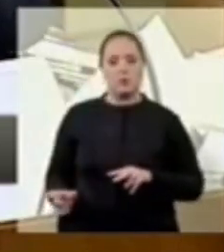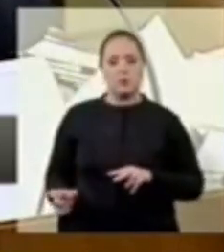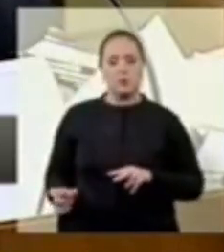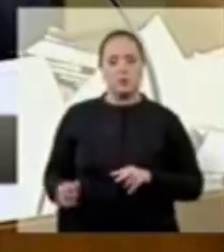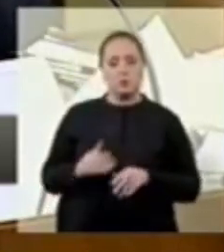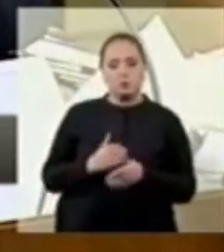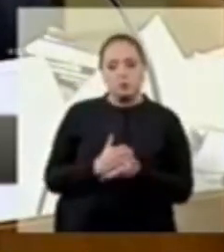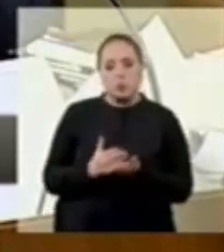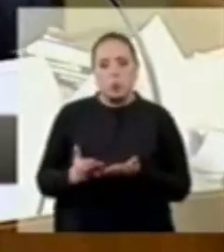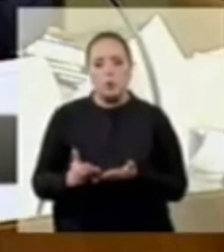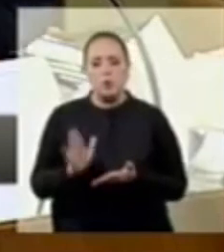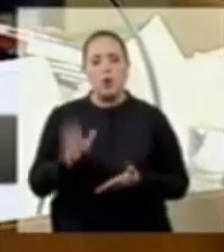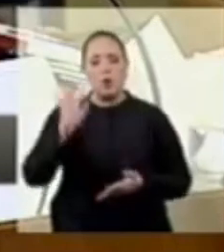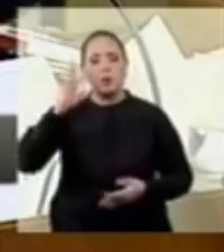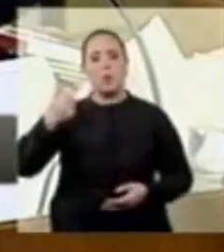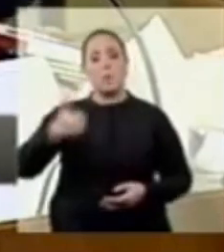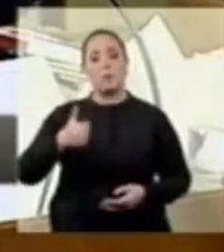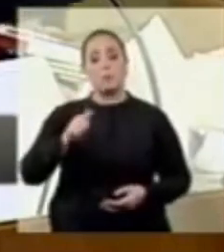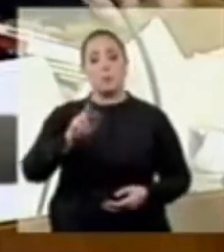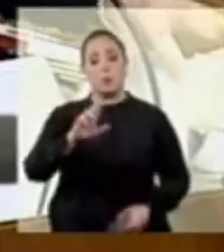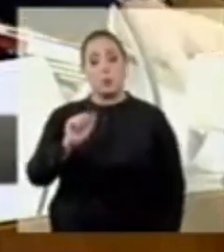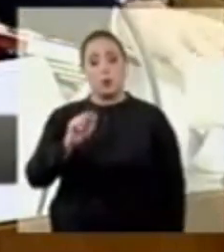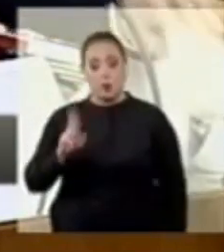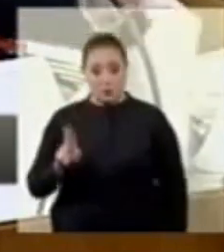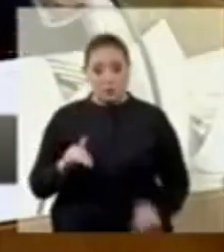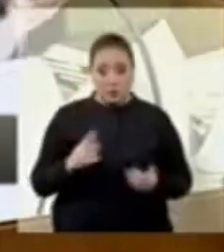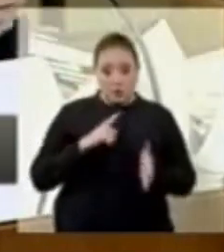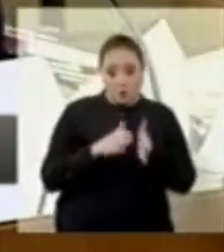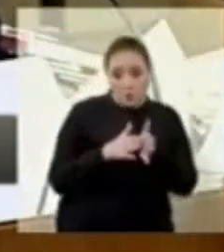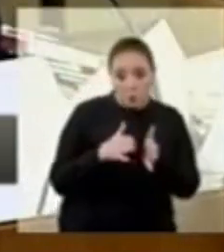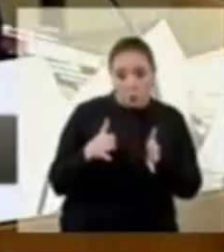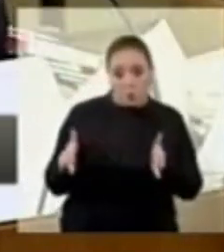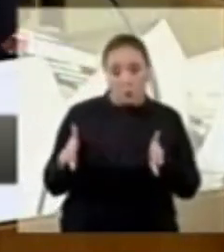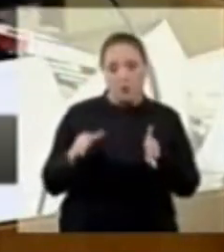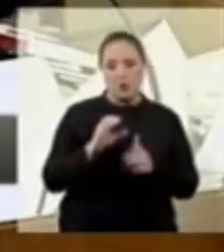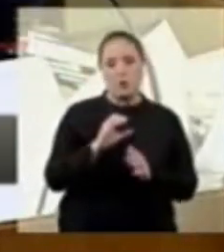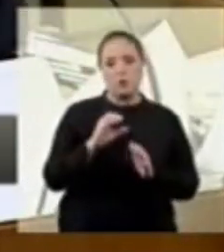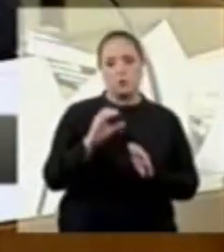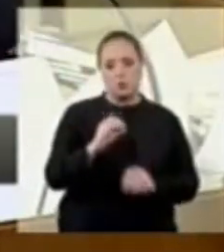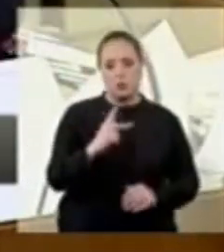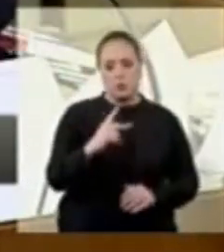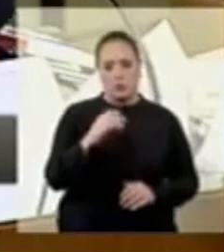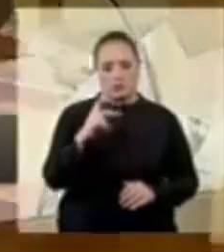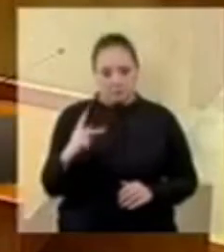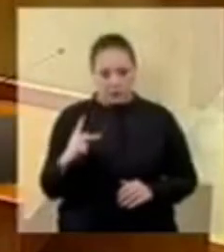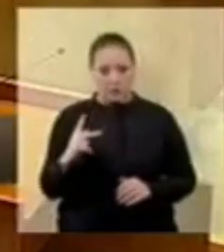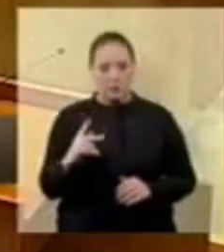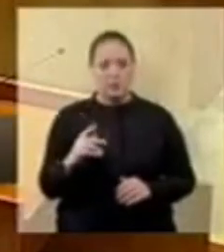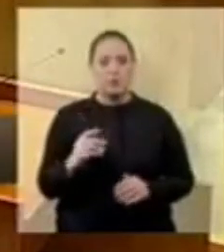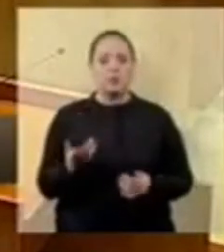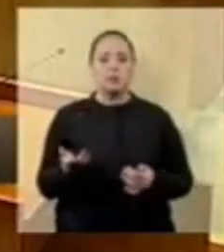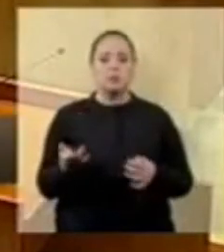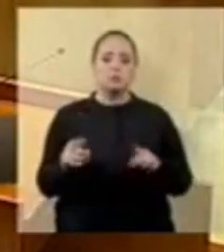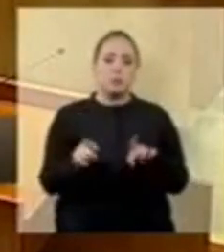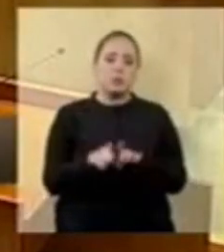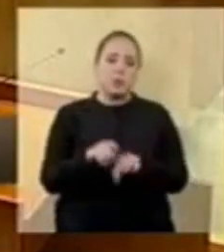grau portanto por boa parte do período de vigência do código do código processo penal e da